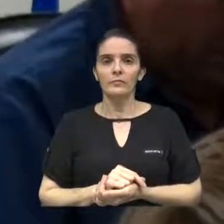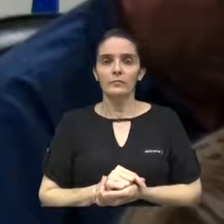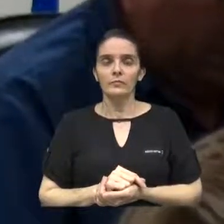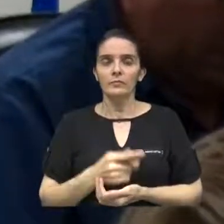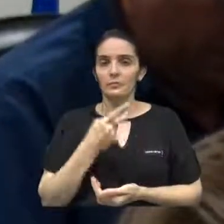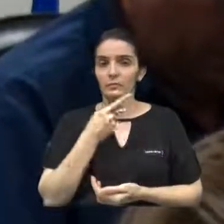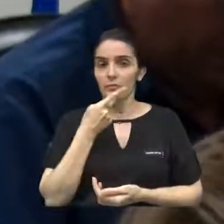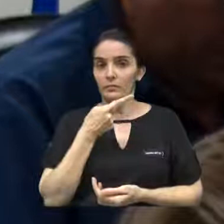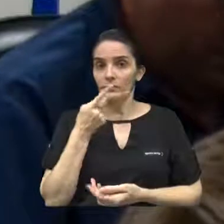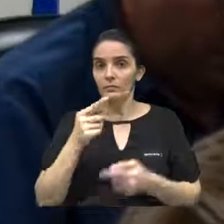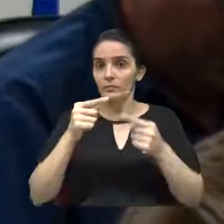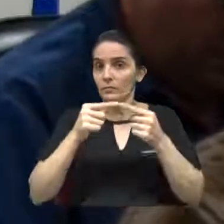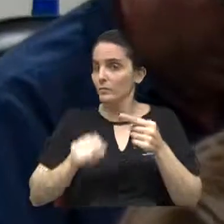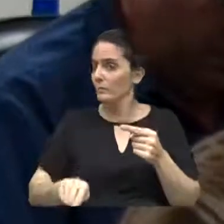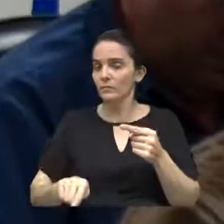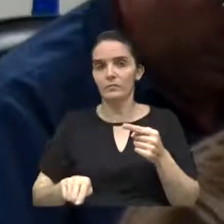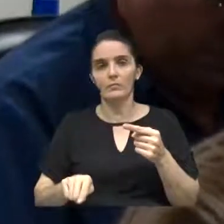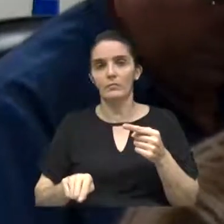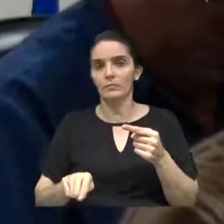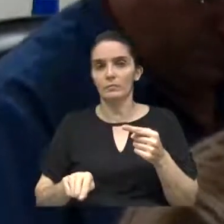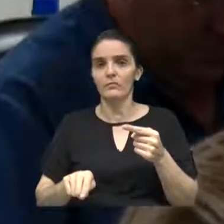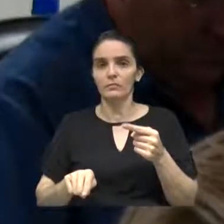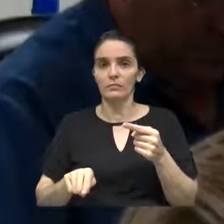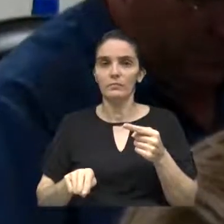sobre a proibição dessa prática.